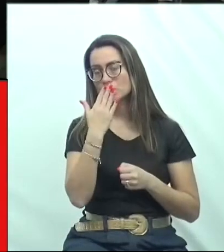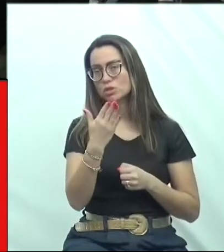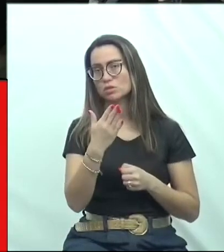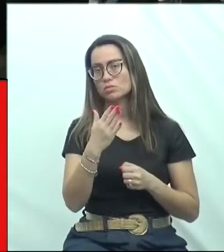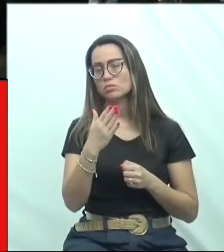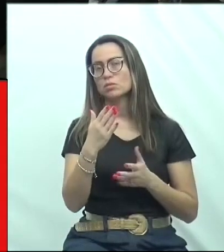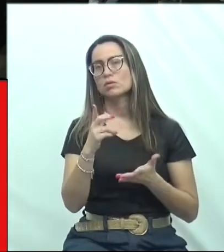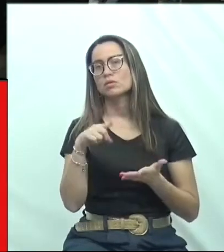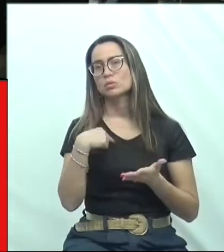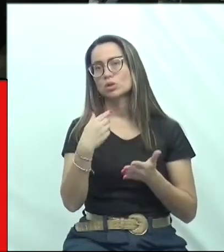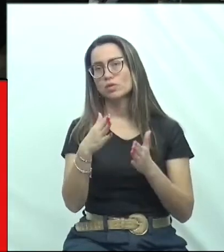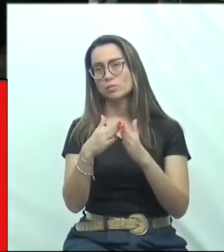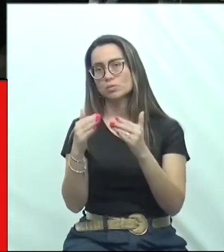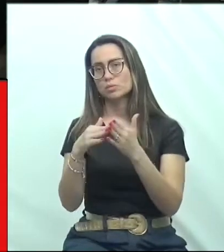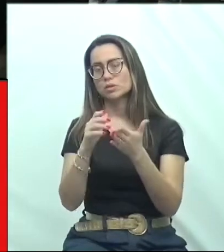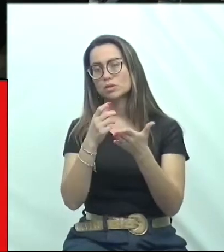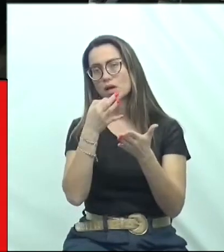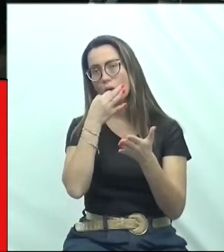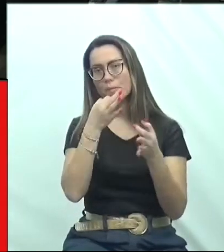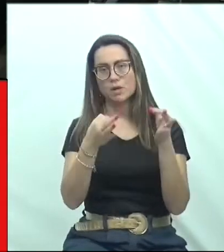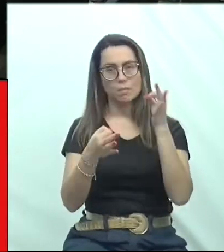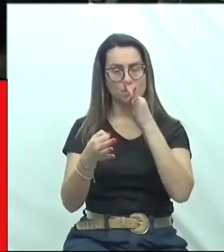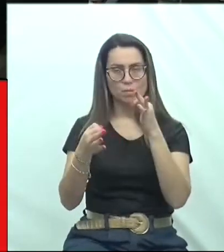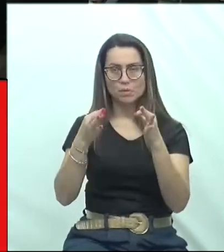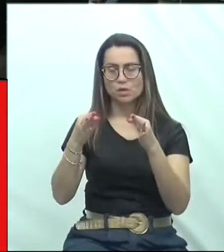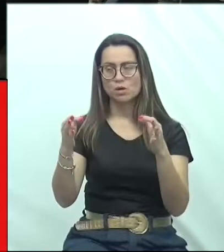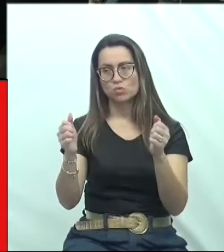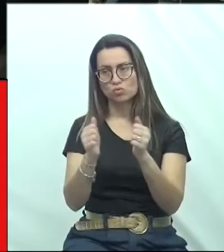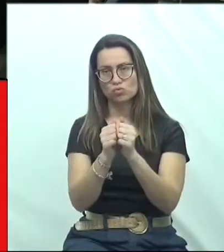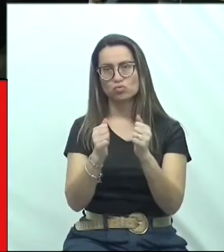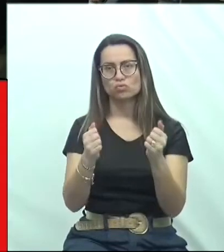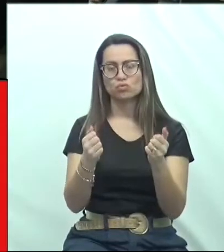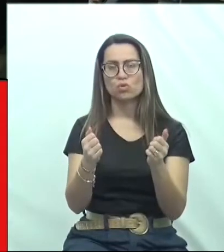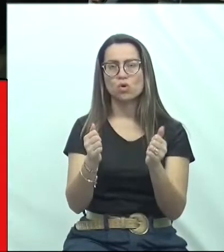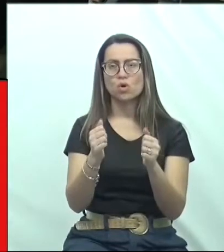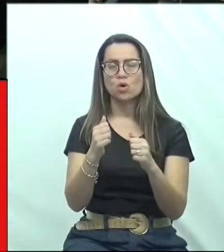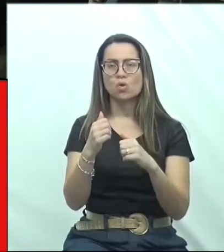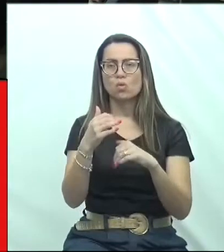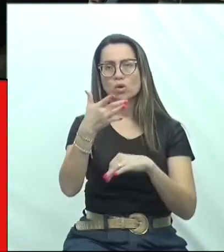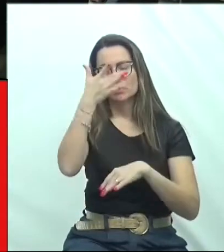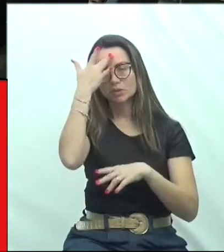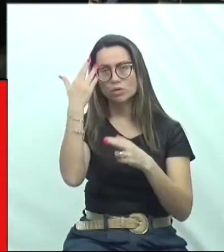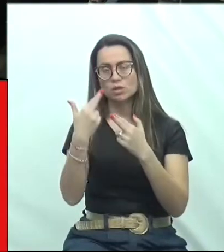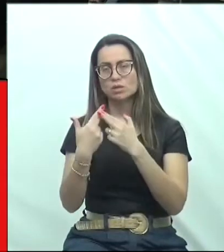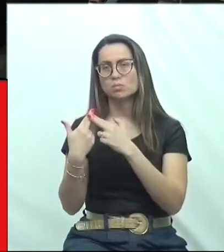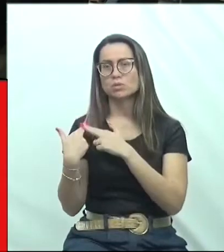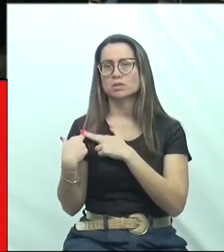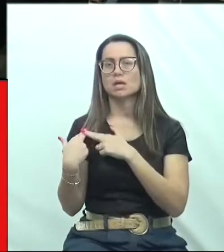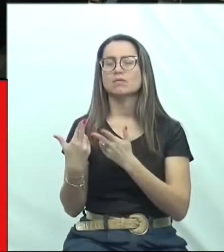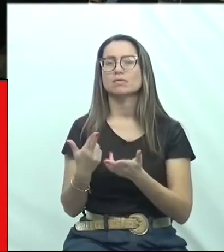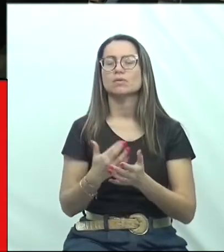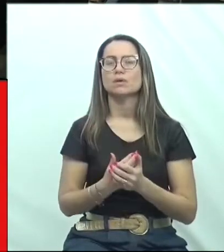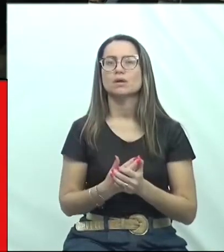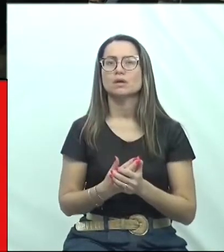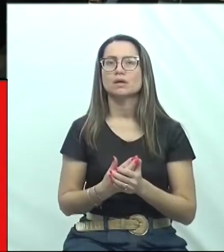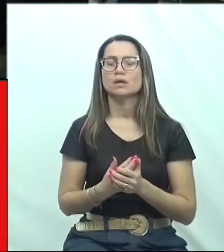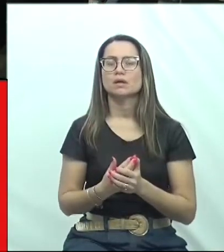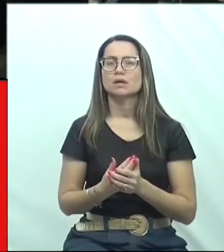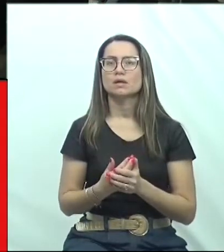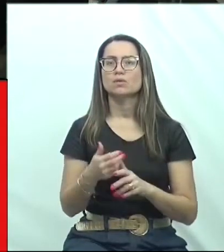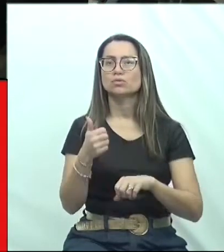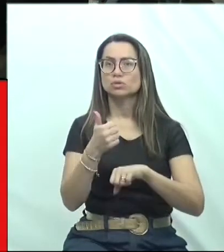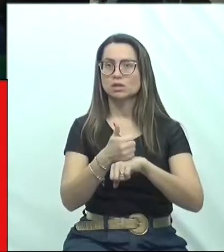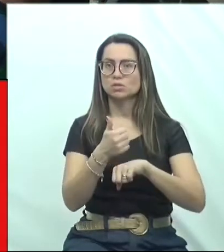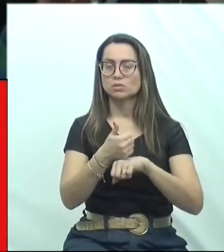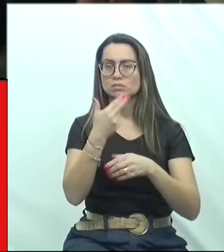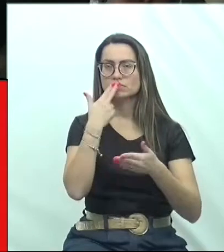todas as sugestões com a mesa diretora, e a mesa diretora vai fazer o encaminhamento para nós termos